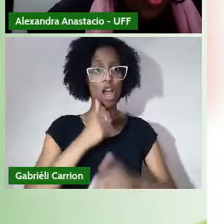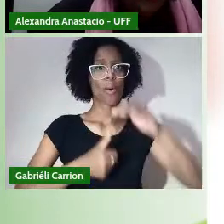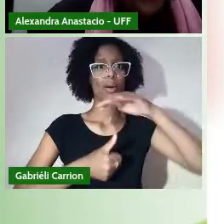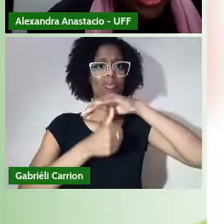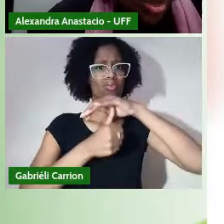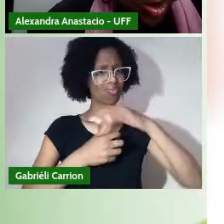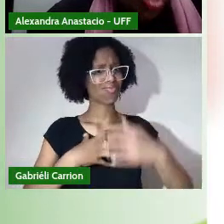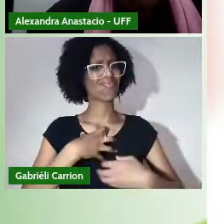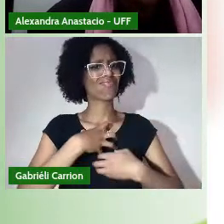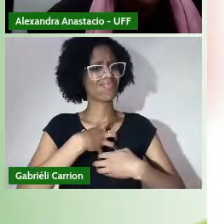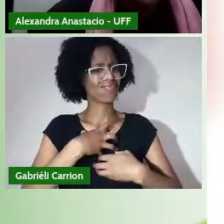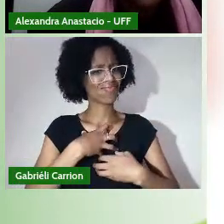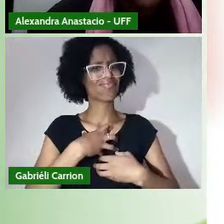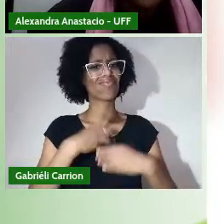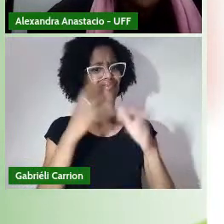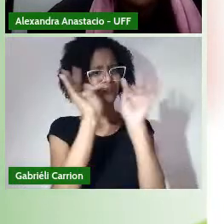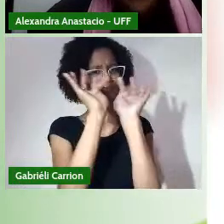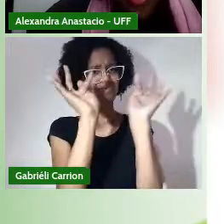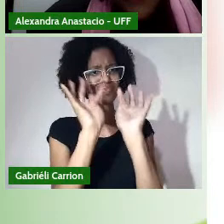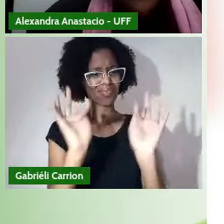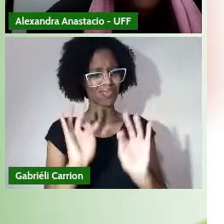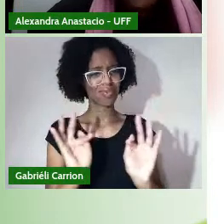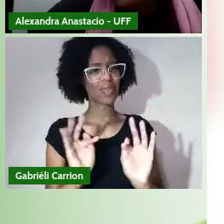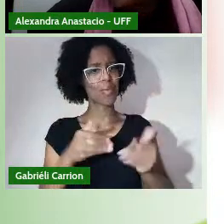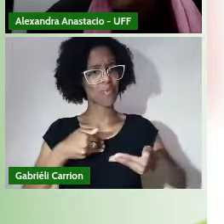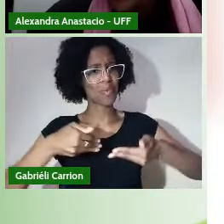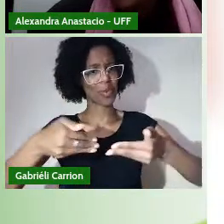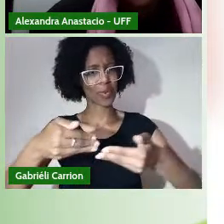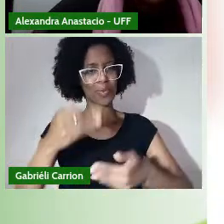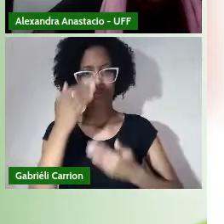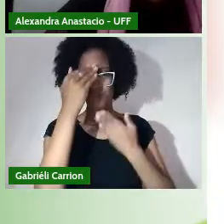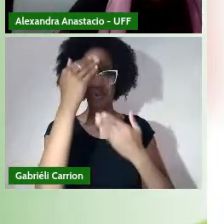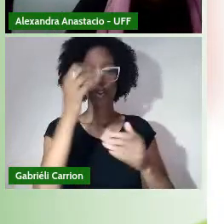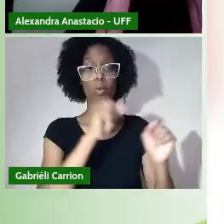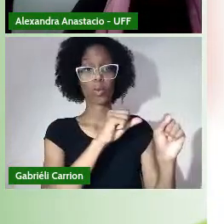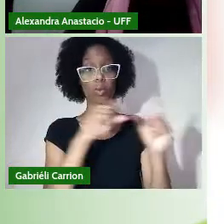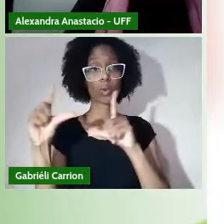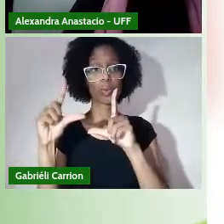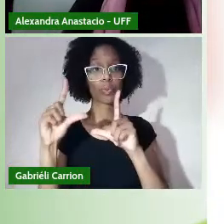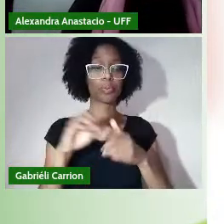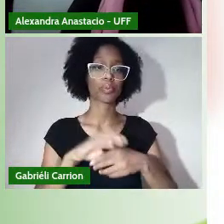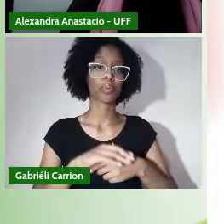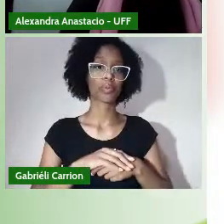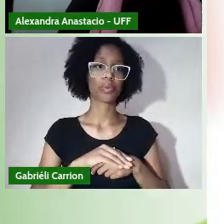bastante simbólico, eu agradeço novamente a Unipampa. Próximo slide.